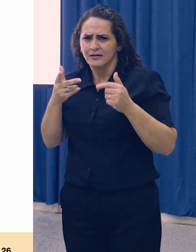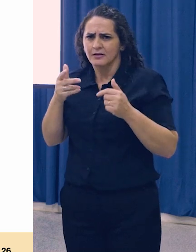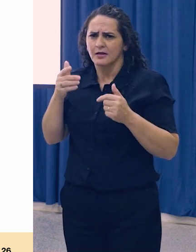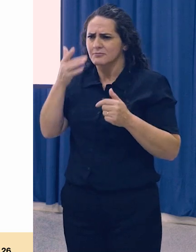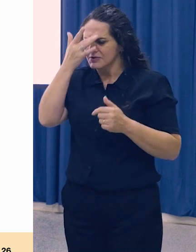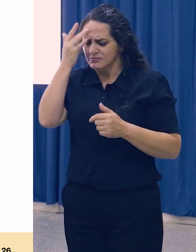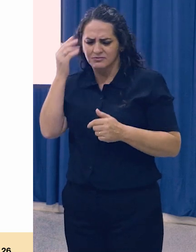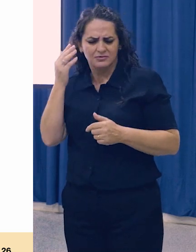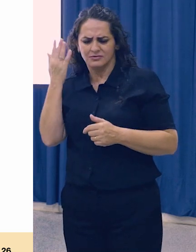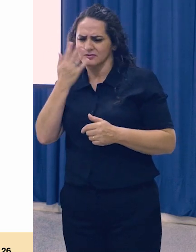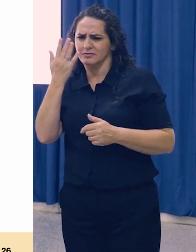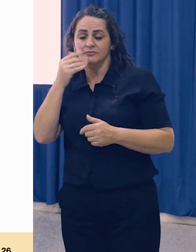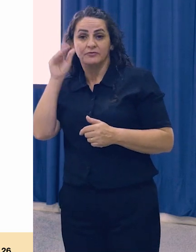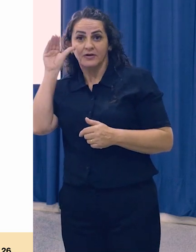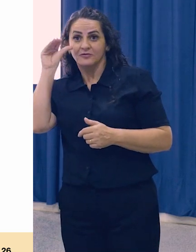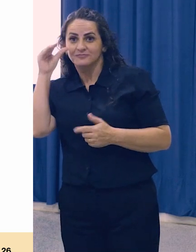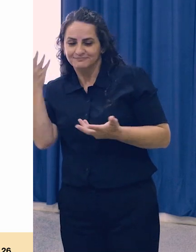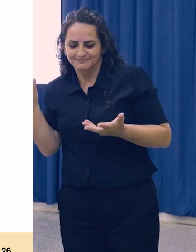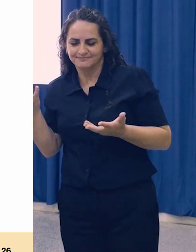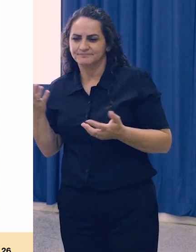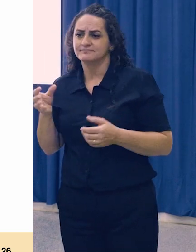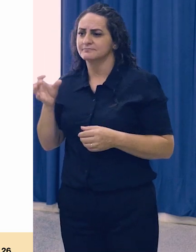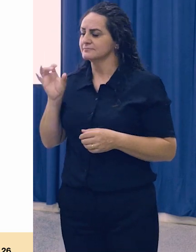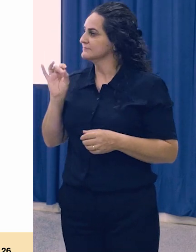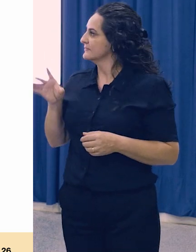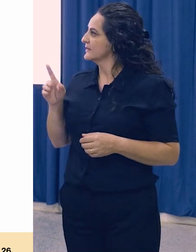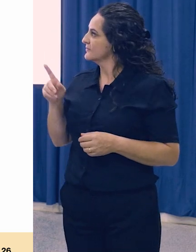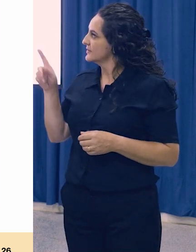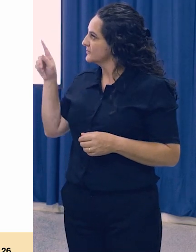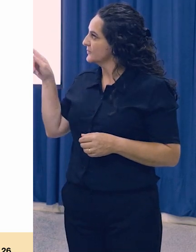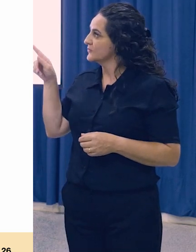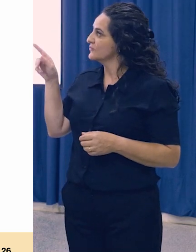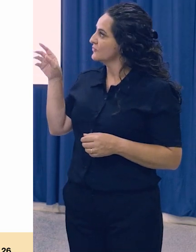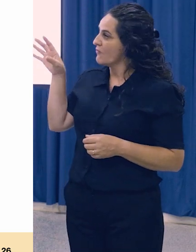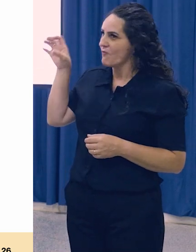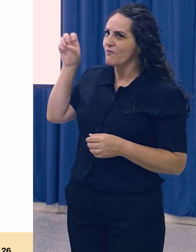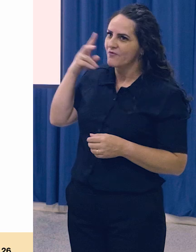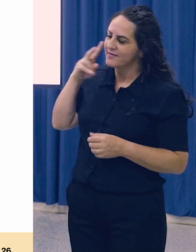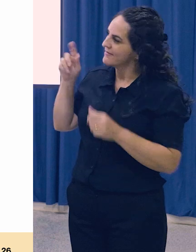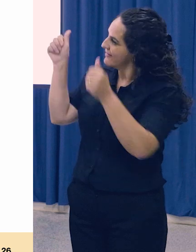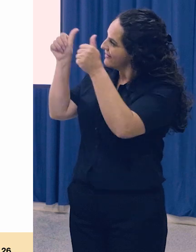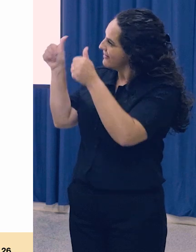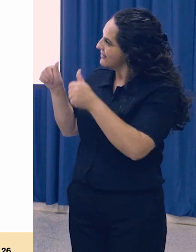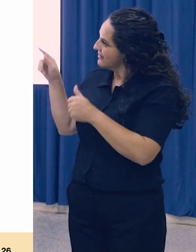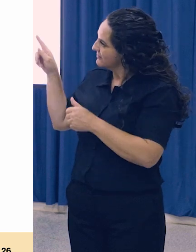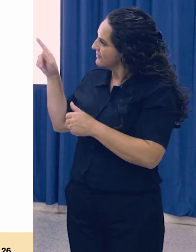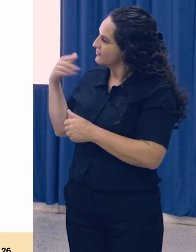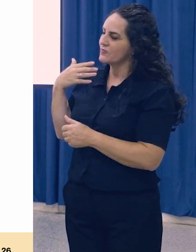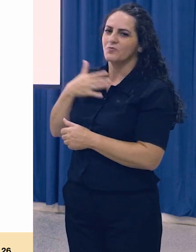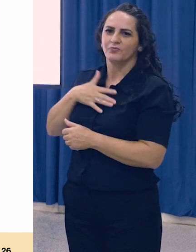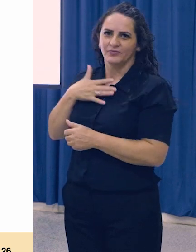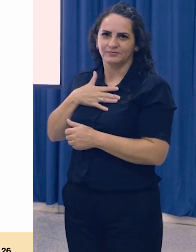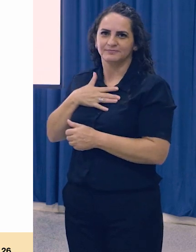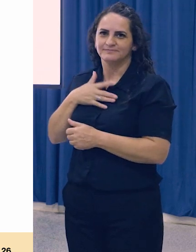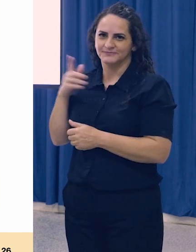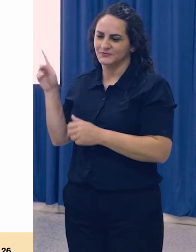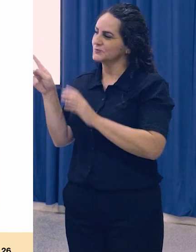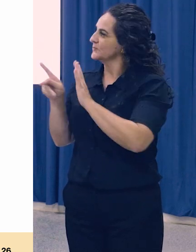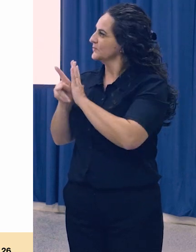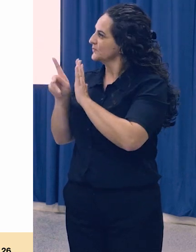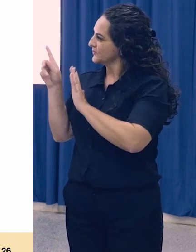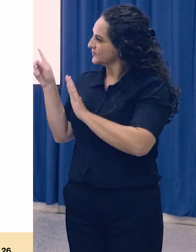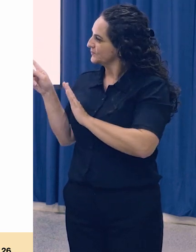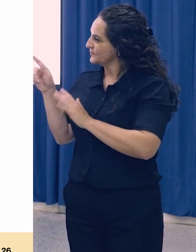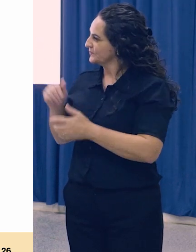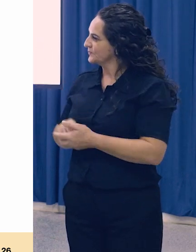situação. Essa aqui, por exemplo, se você pode ouvir essa imagem, nós somos amigos. Que é a cena de Stranger Things, a série Stranger